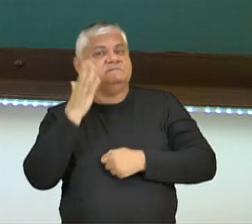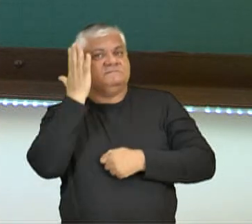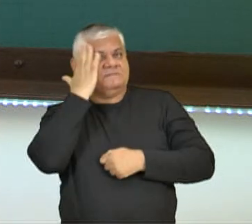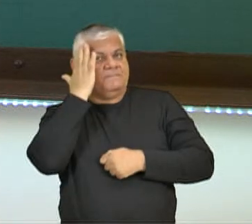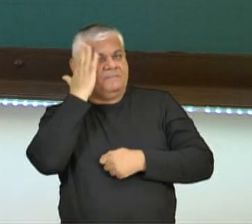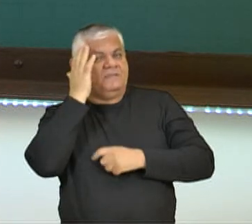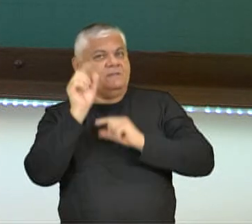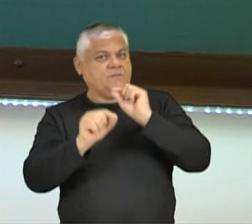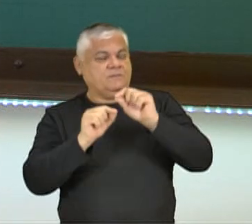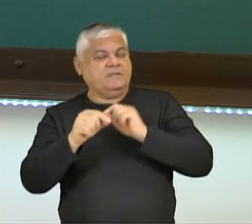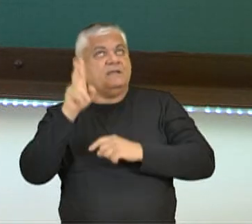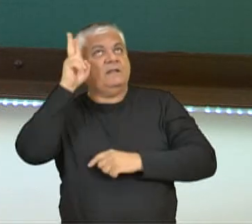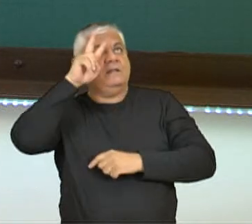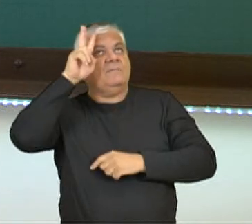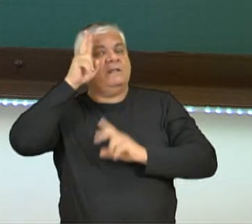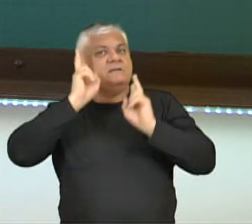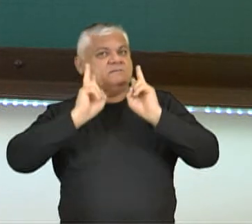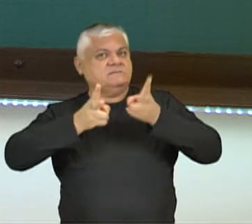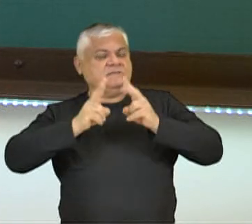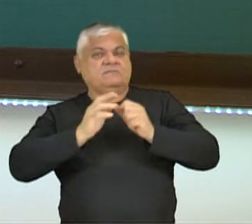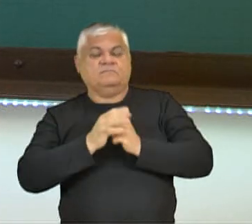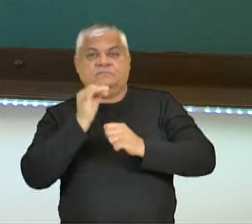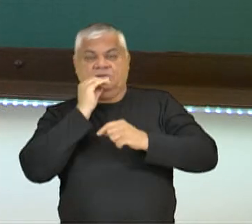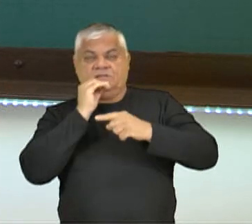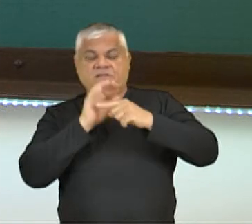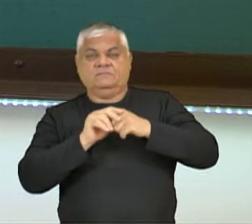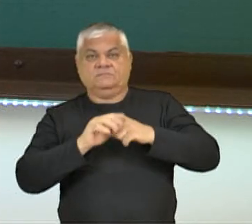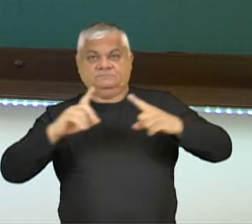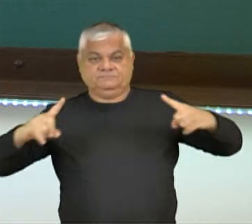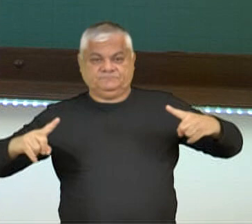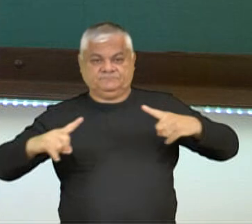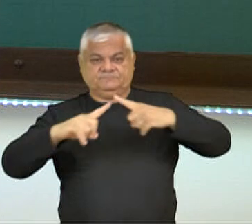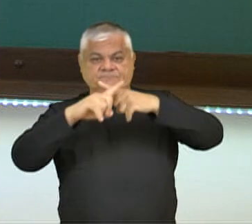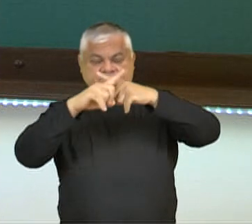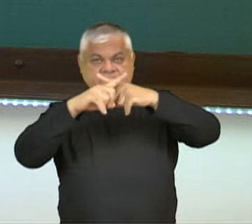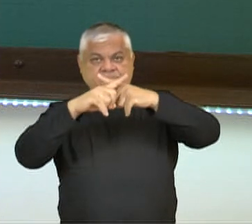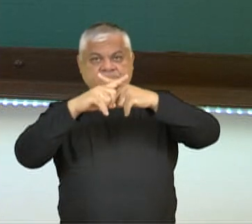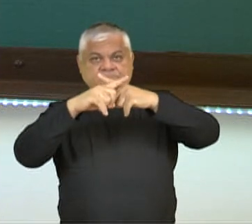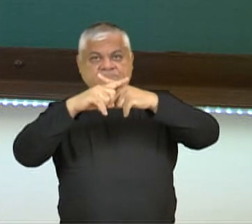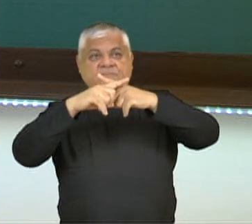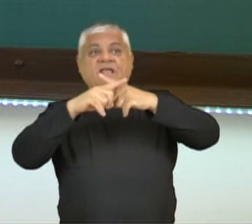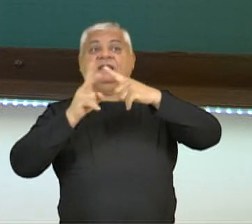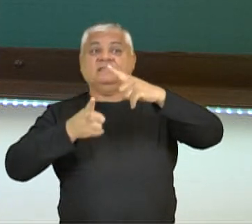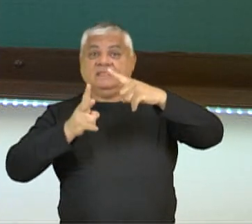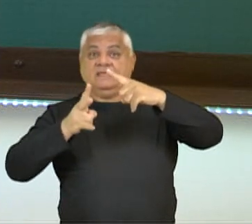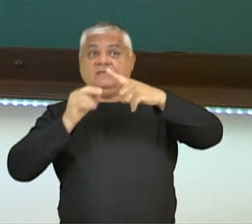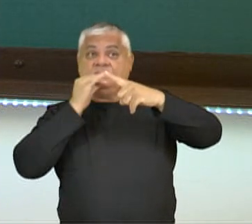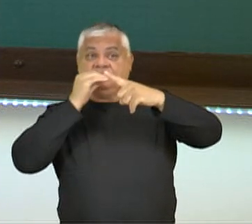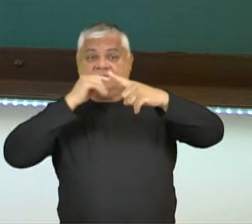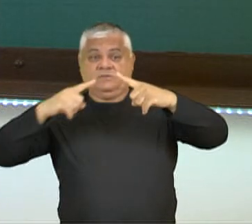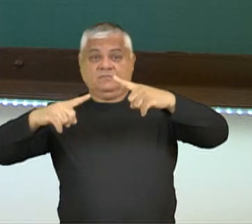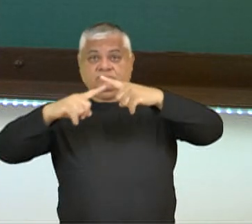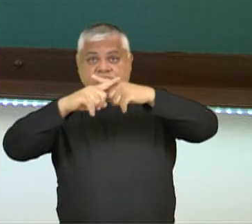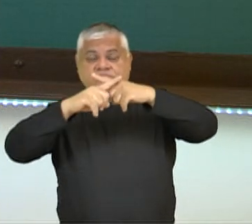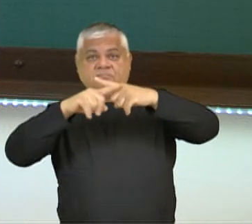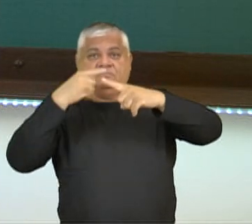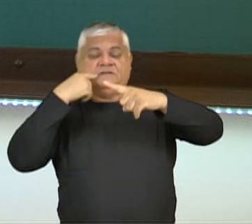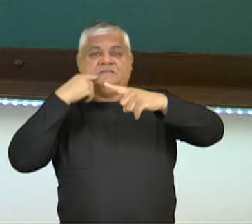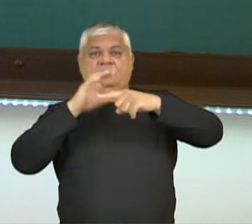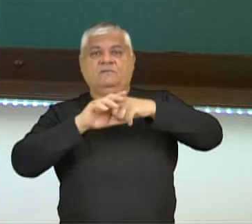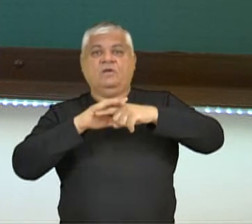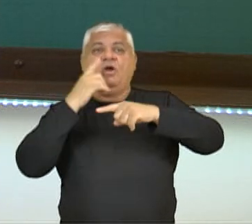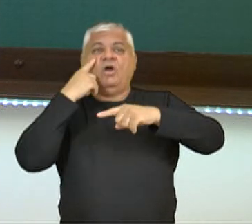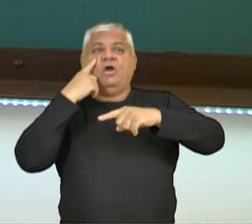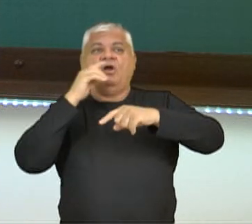eu sempre preciso lembrar que de um lado de uma reta, eu sempre tenho um ângulo raso. Ó, imagina que meu braço é uma reta, tá